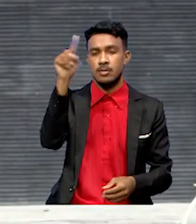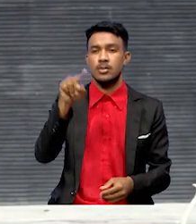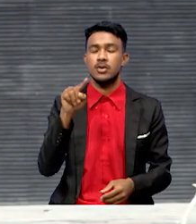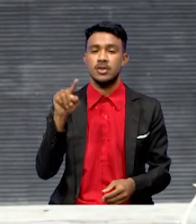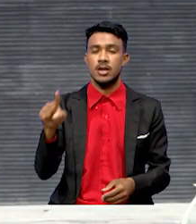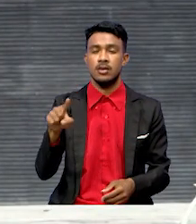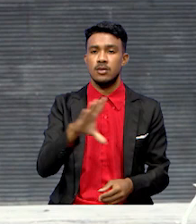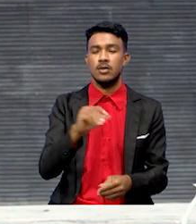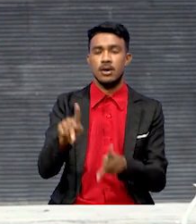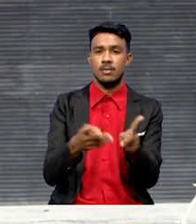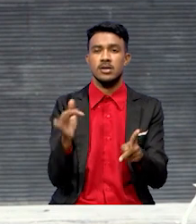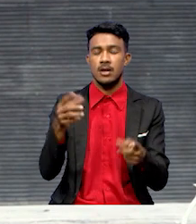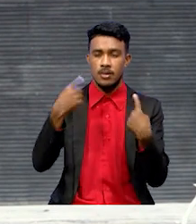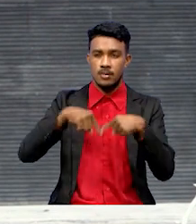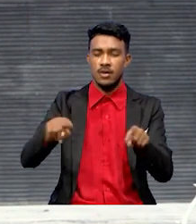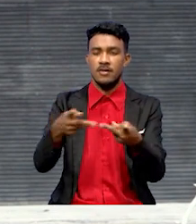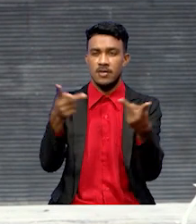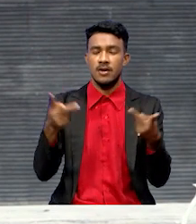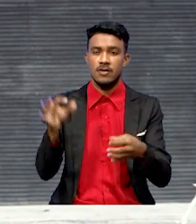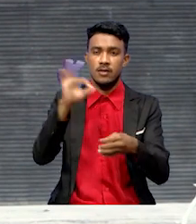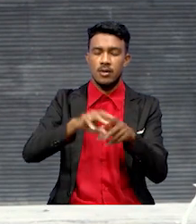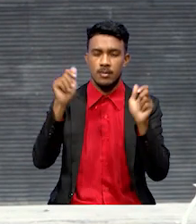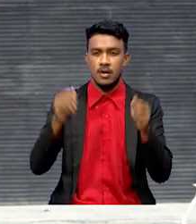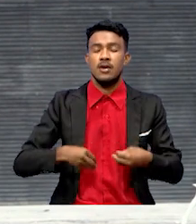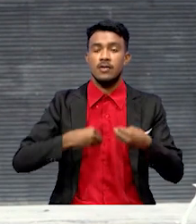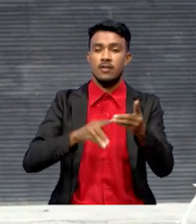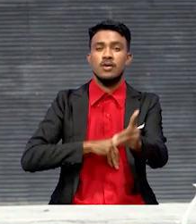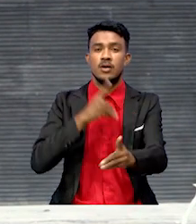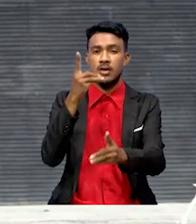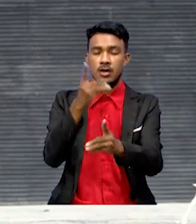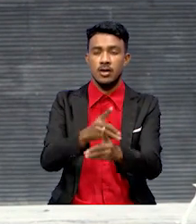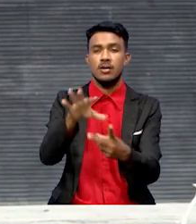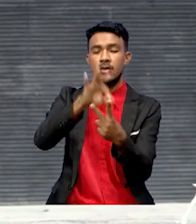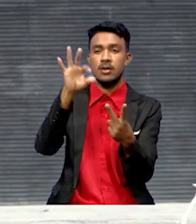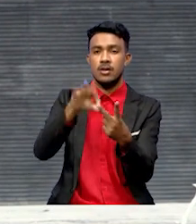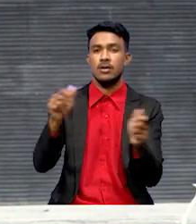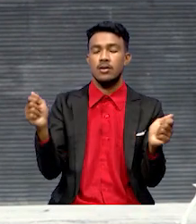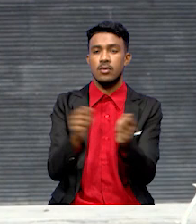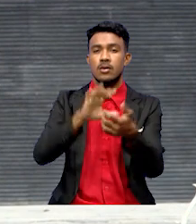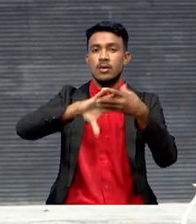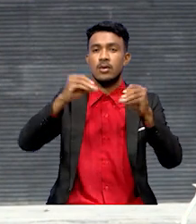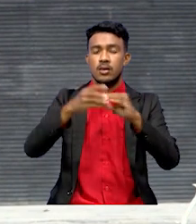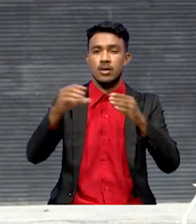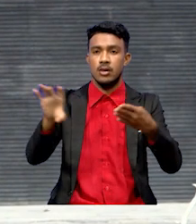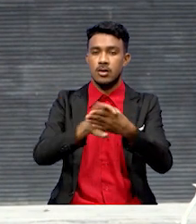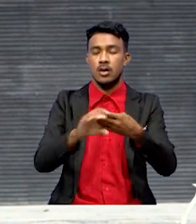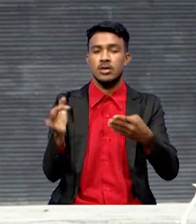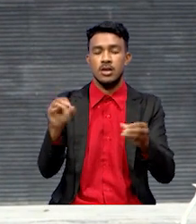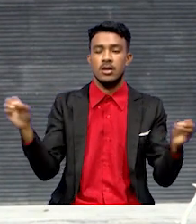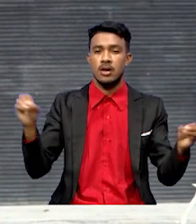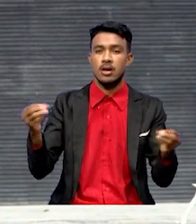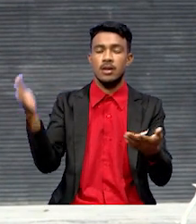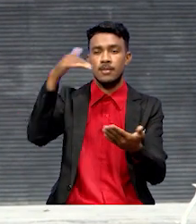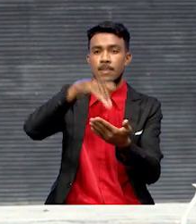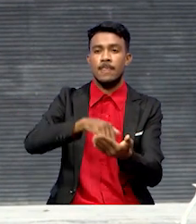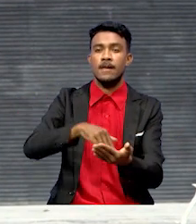si didaun sira se hakat fali ba centro votação, ho di exerce sira ne direito, o esperança orung eleitoral sira se la repete hikas